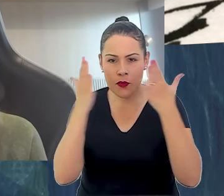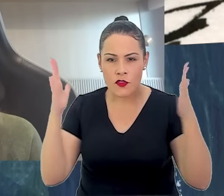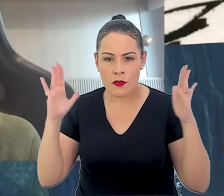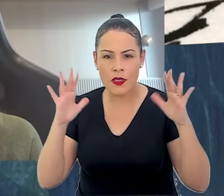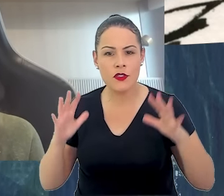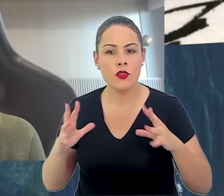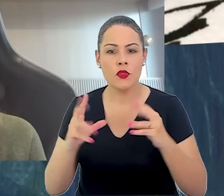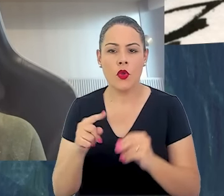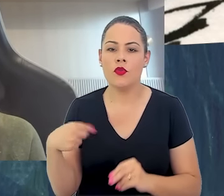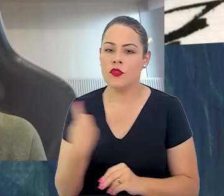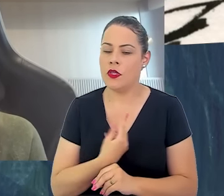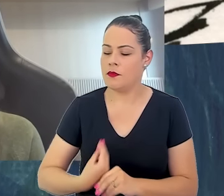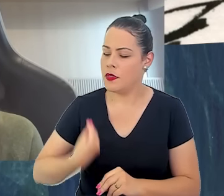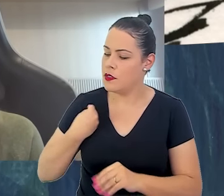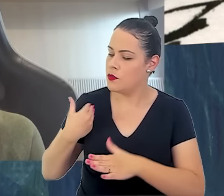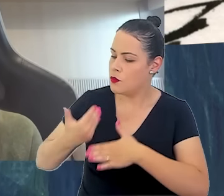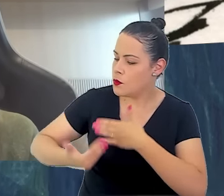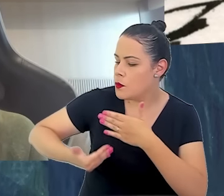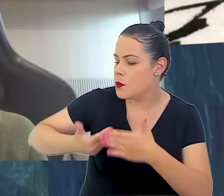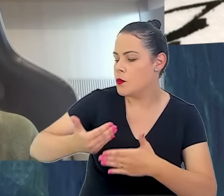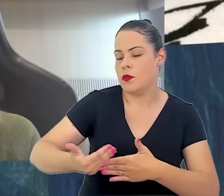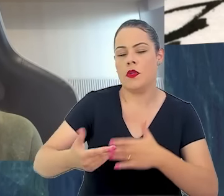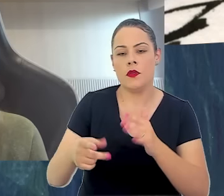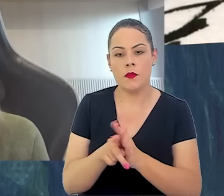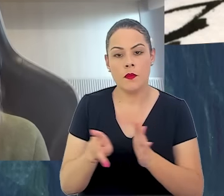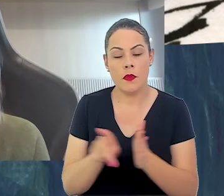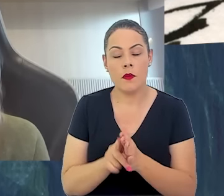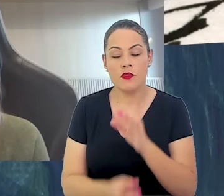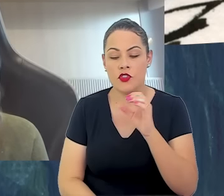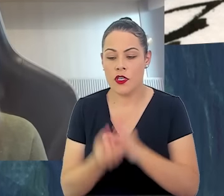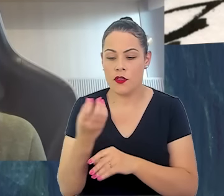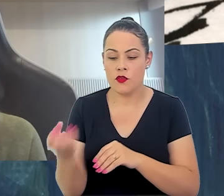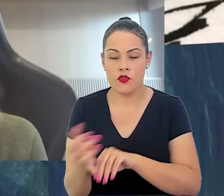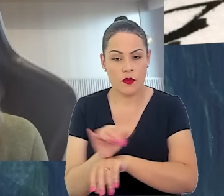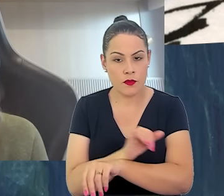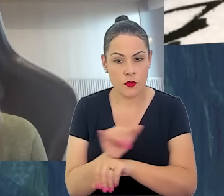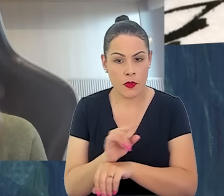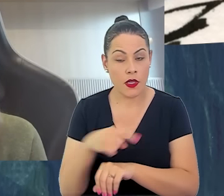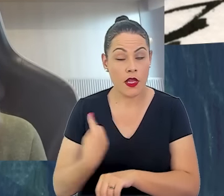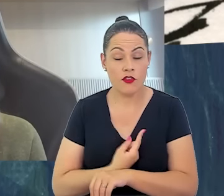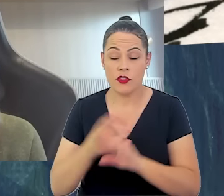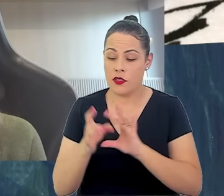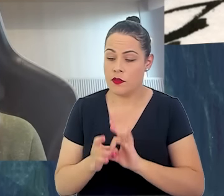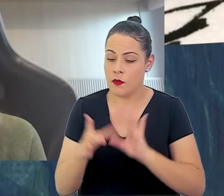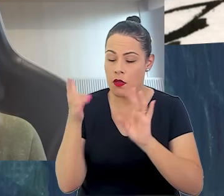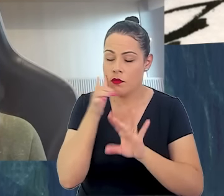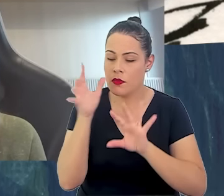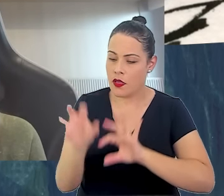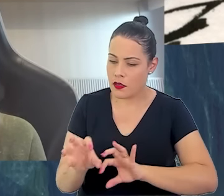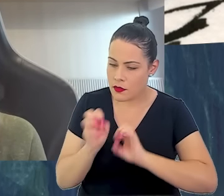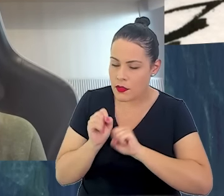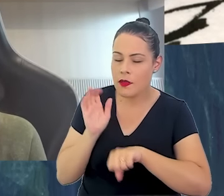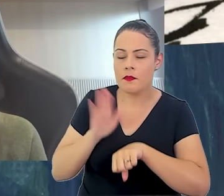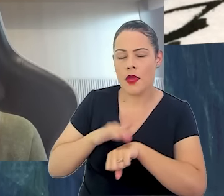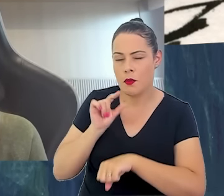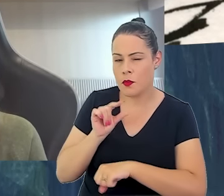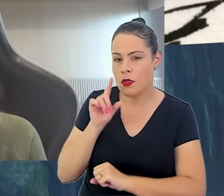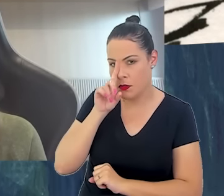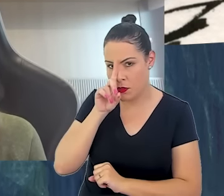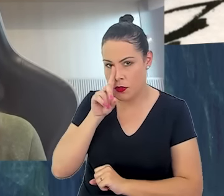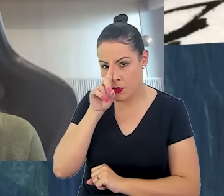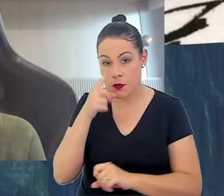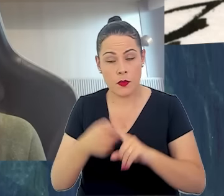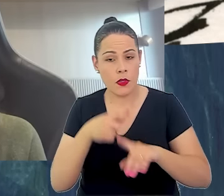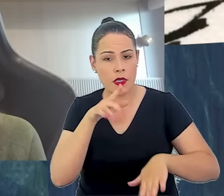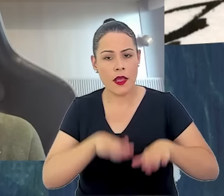acho que nesse processo de desenvolvimento de instrumentos, eu acho que nós temos que estar dispostos a tomar um pouco mais de risco.